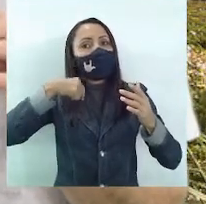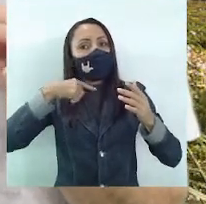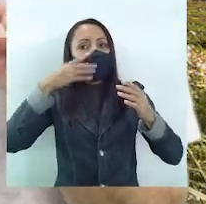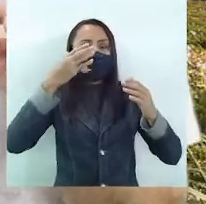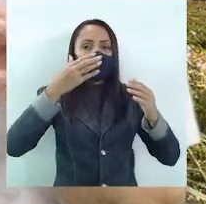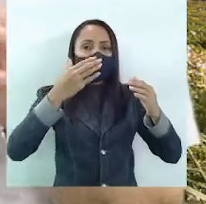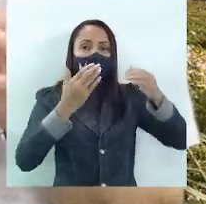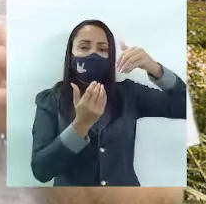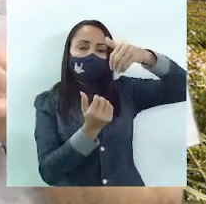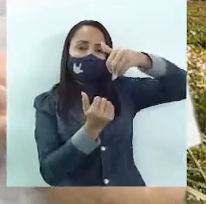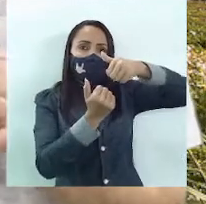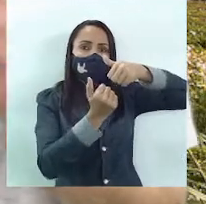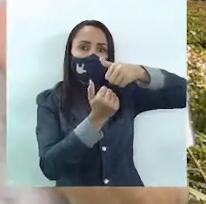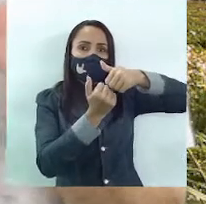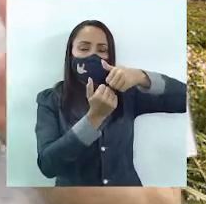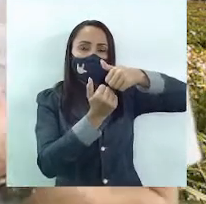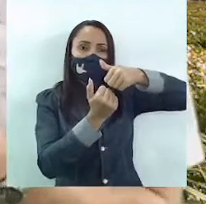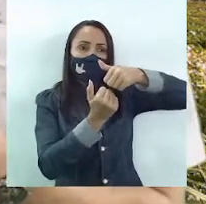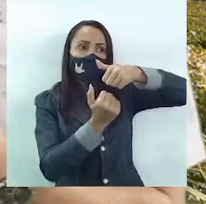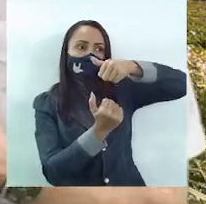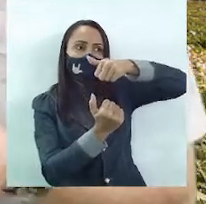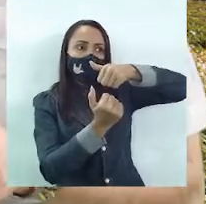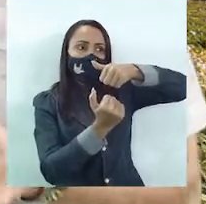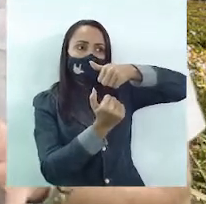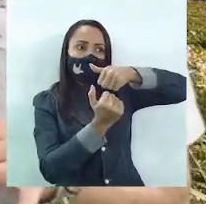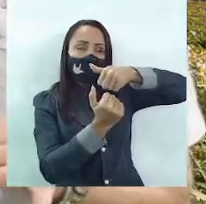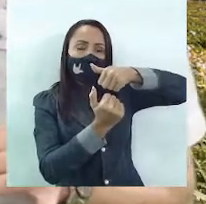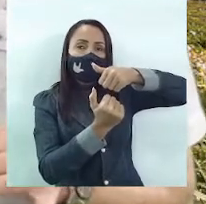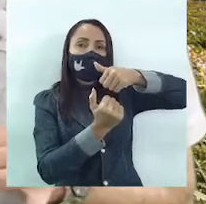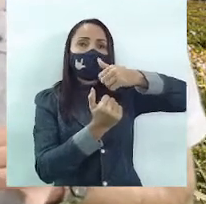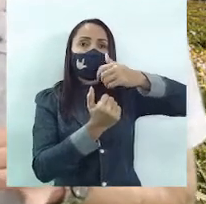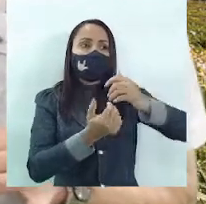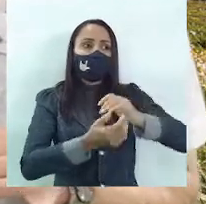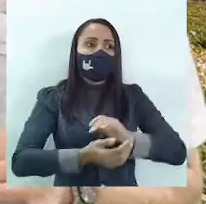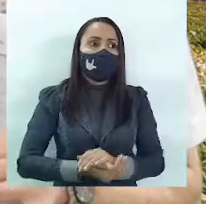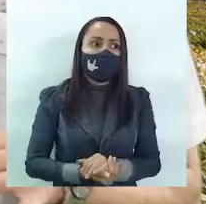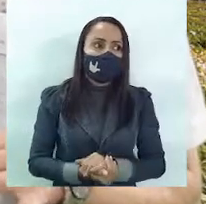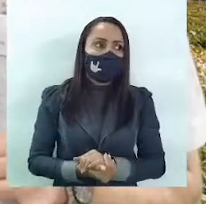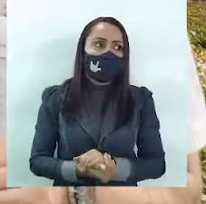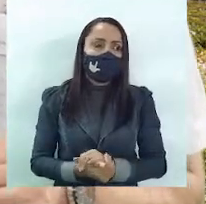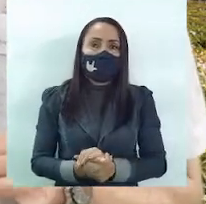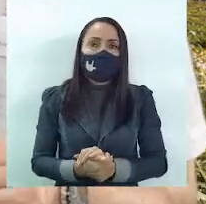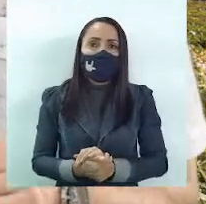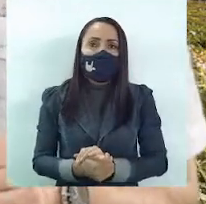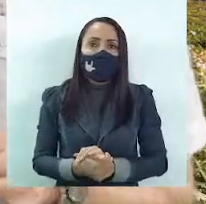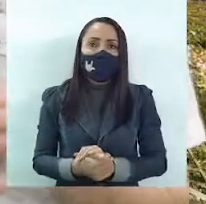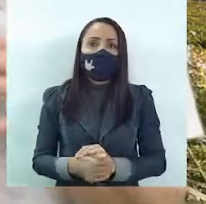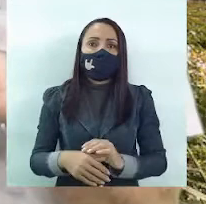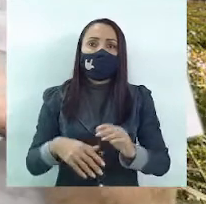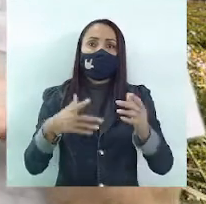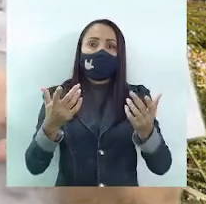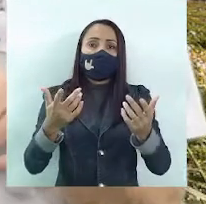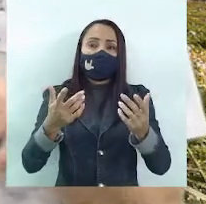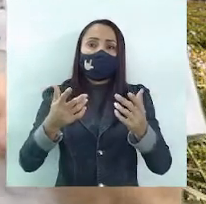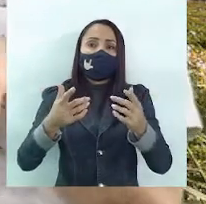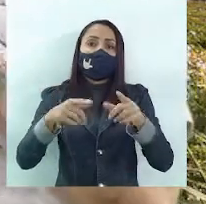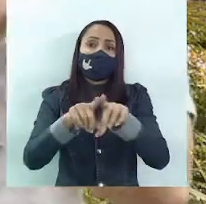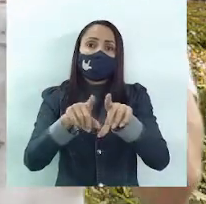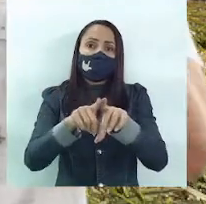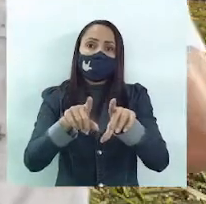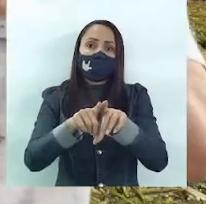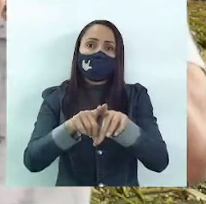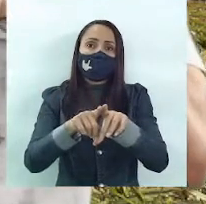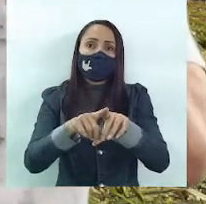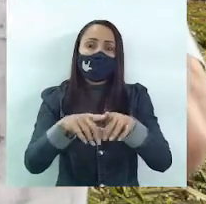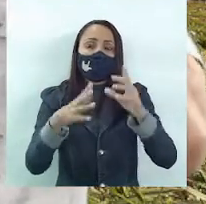uma desregularização da sua arcada por completa. Você desregulariza aquele arco e o antagonista também, que é se